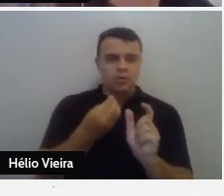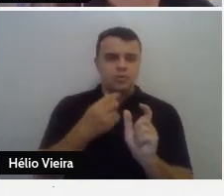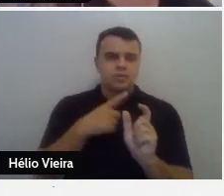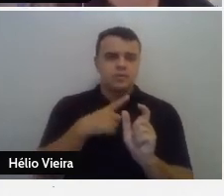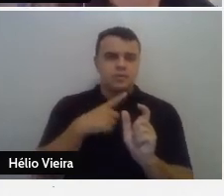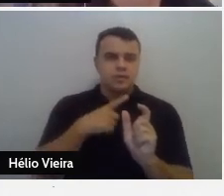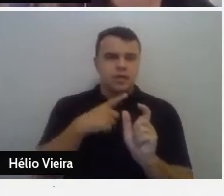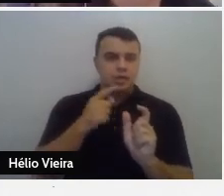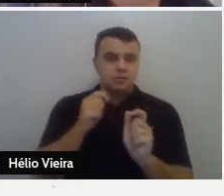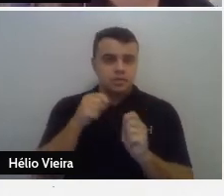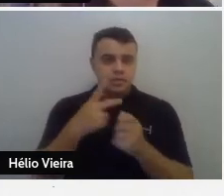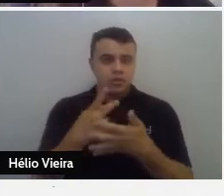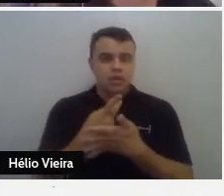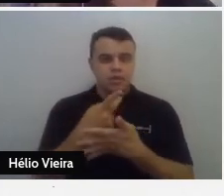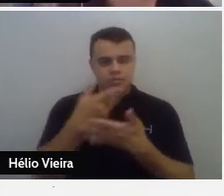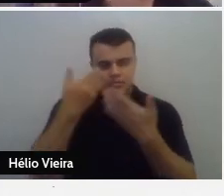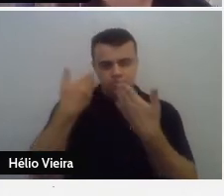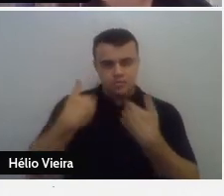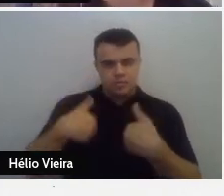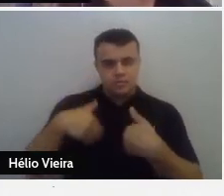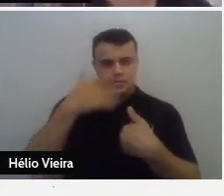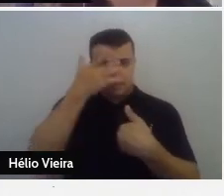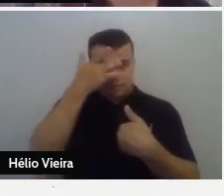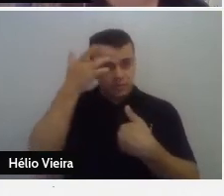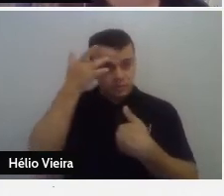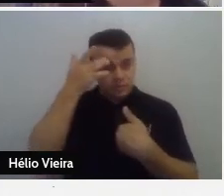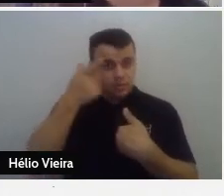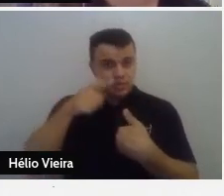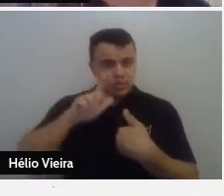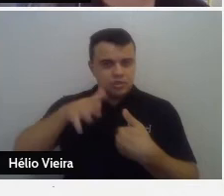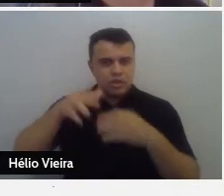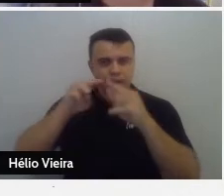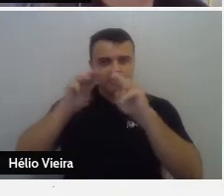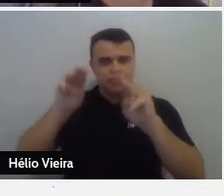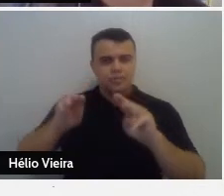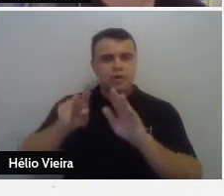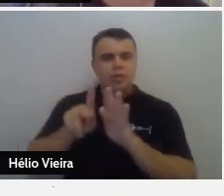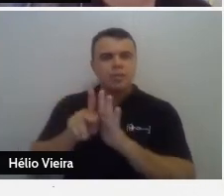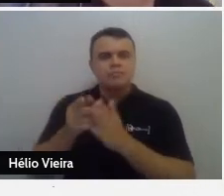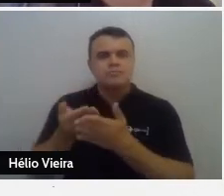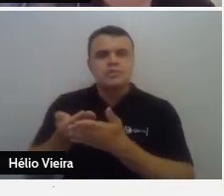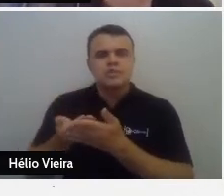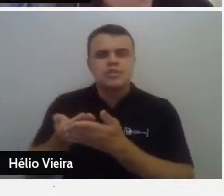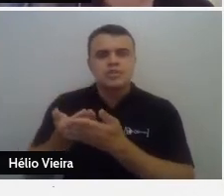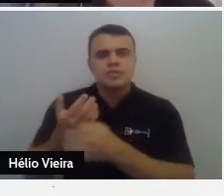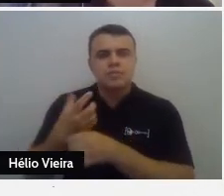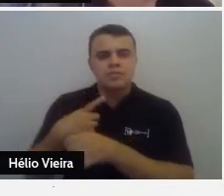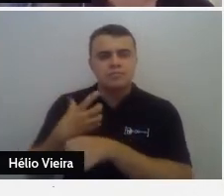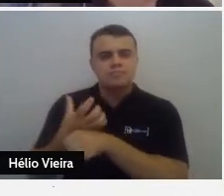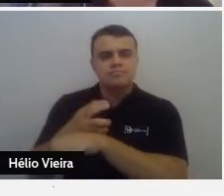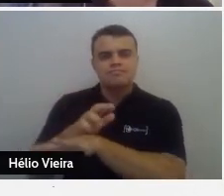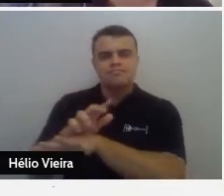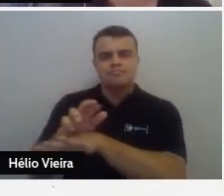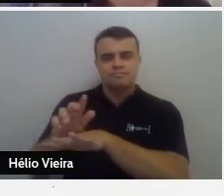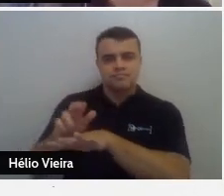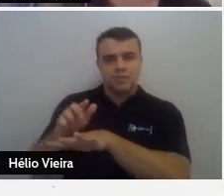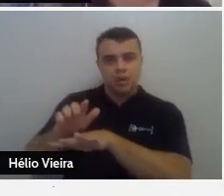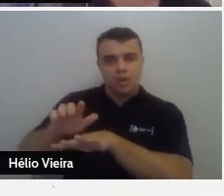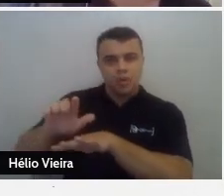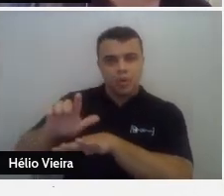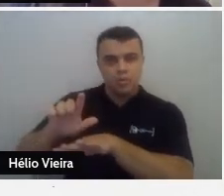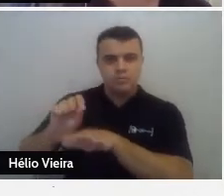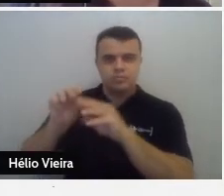que funciona o corpo humano. Então, já é um museu científico, né, pensando também outros tipos de